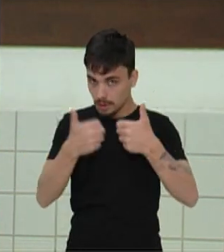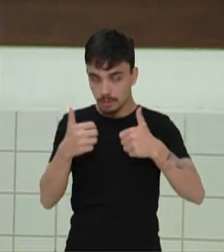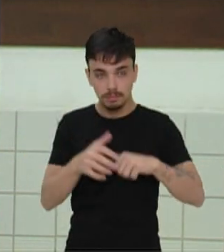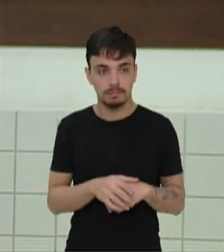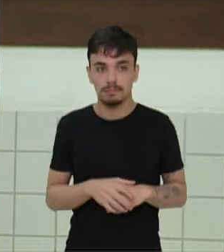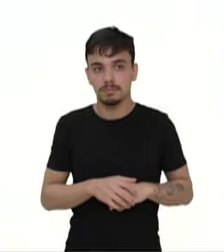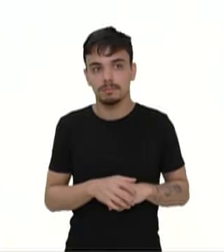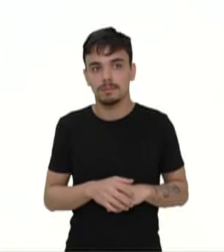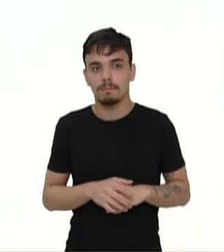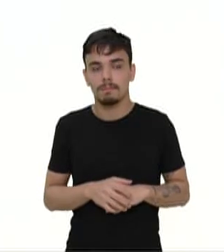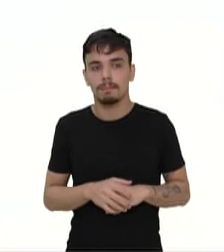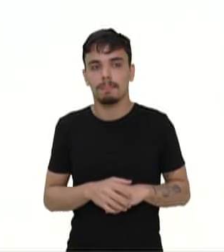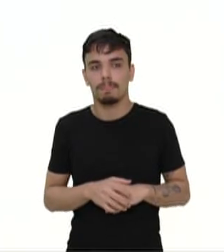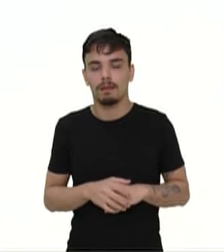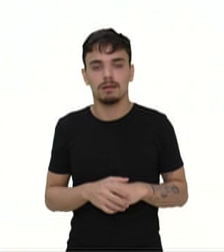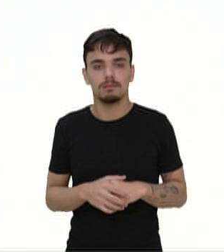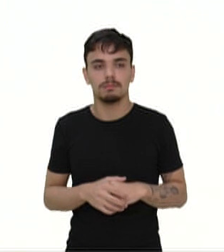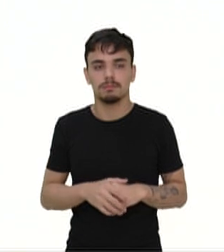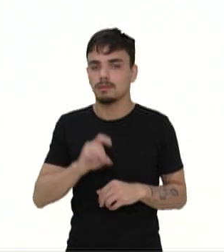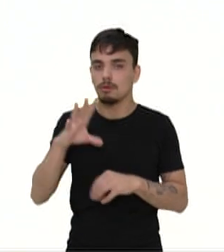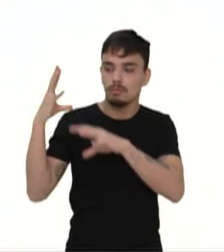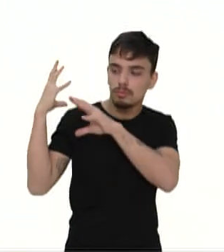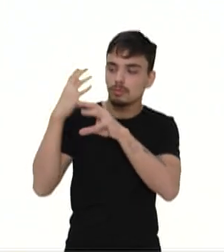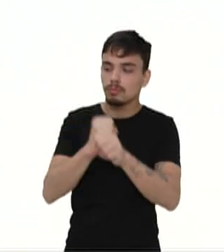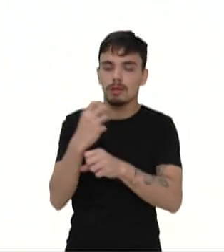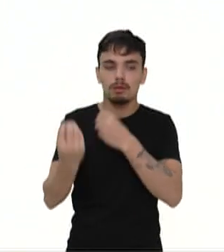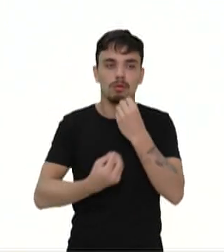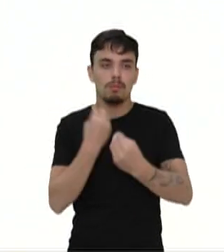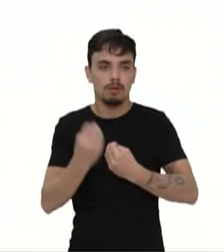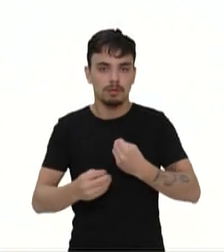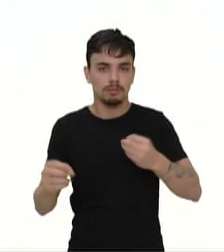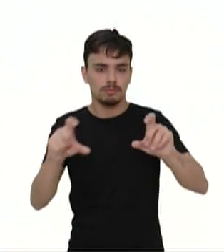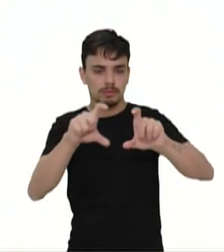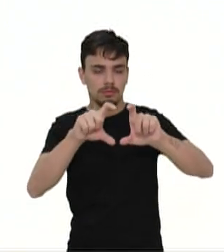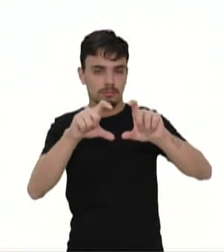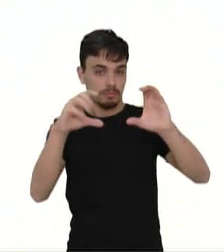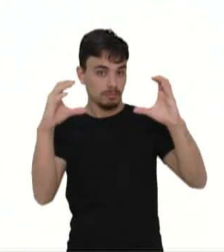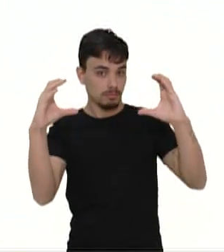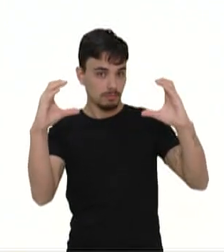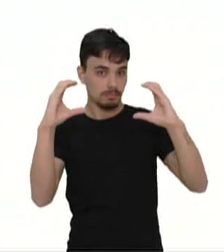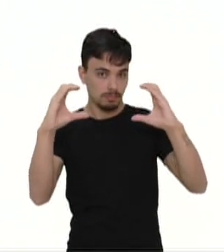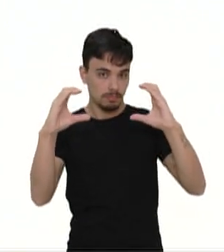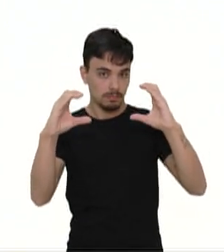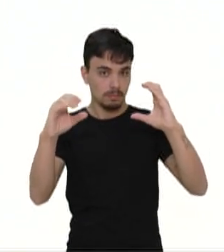Veja só, só retomando que a função quadrática, então,